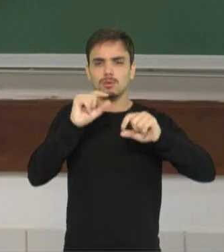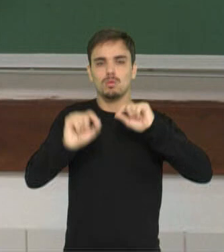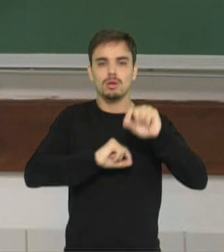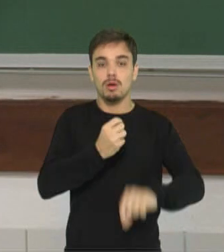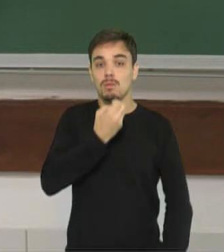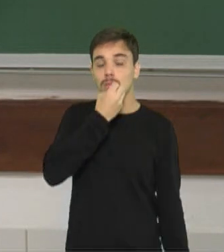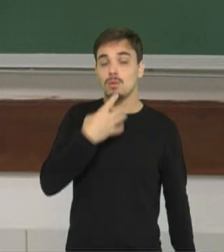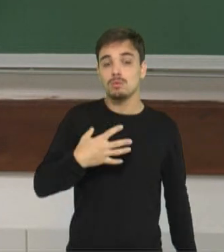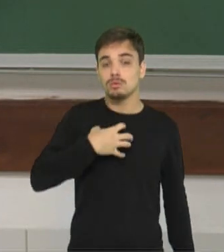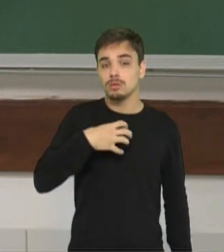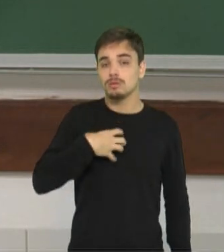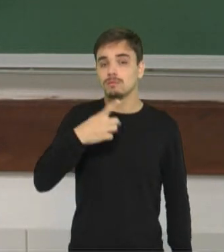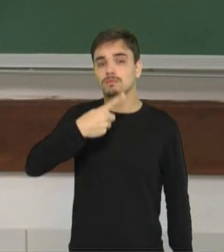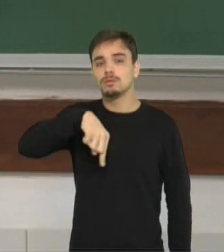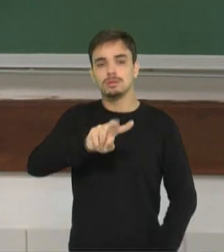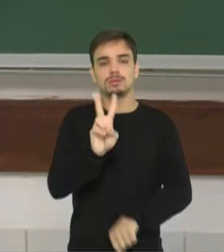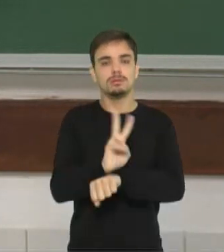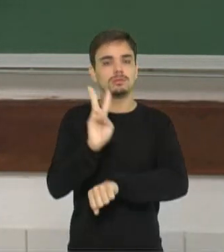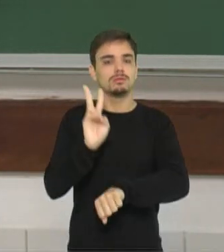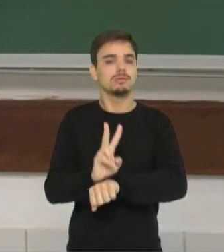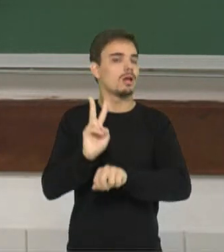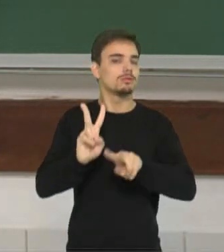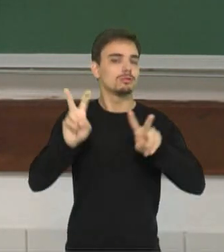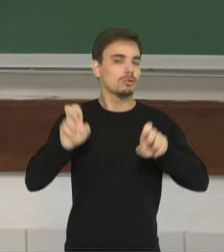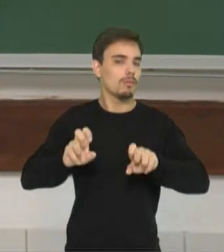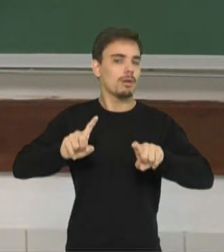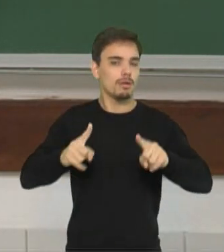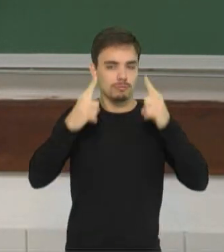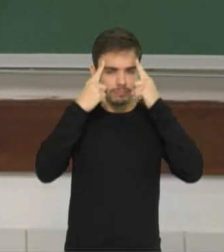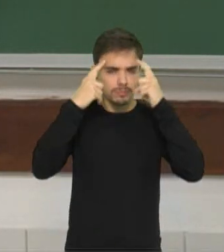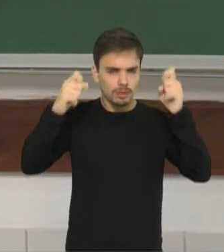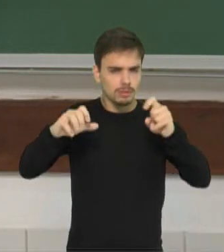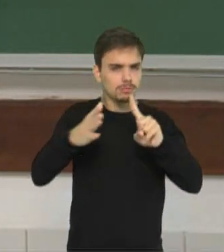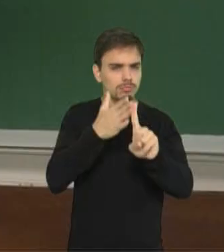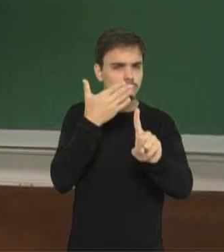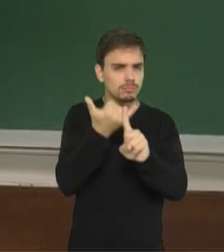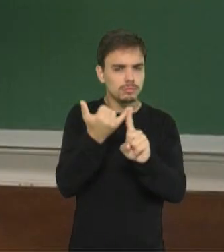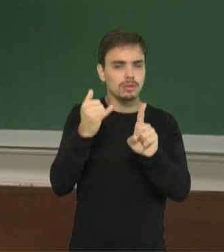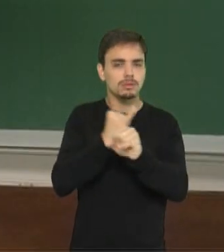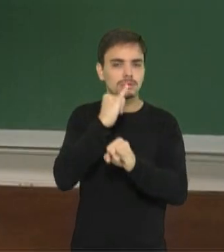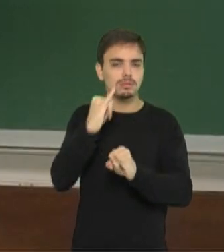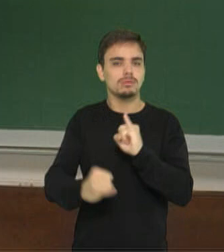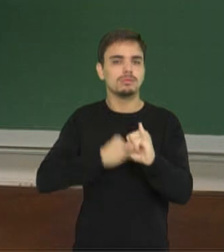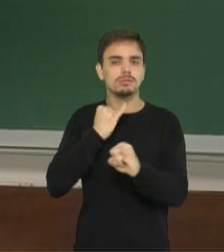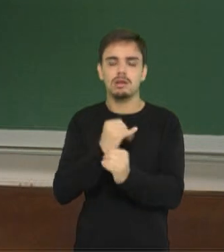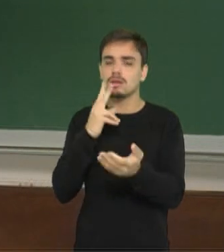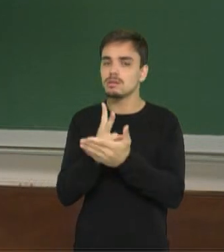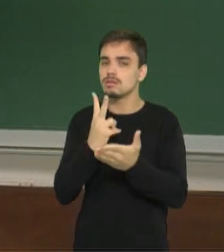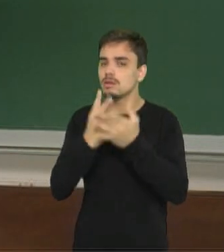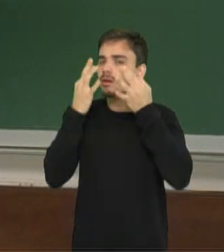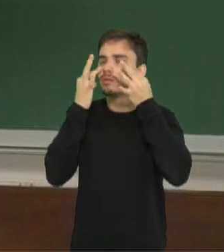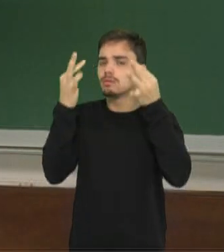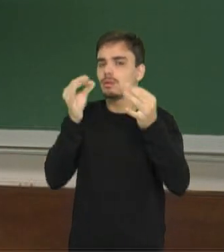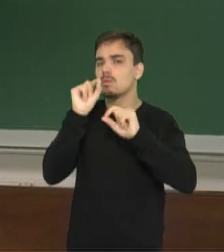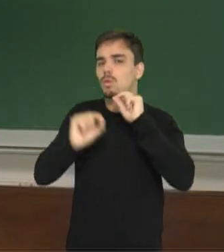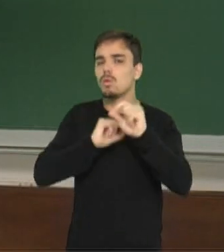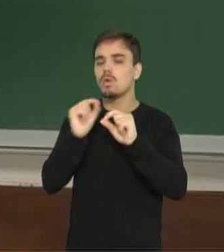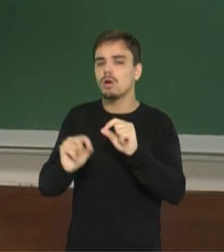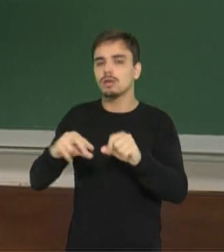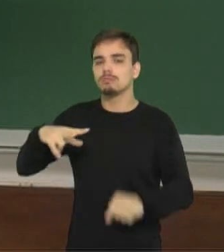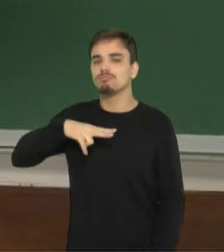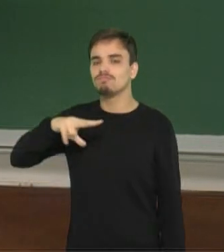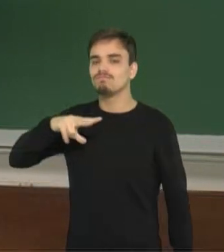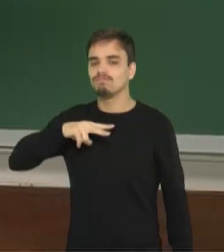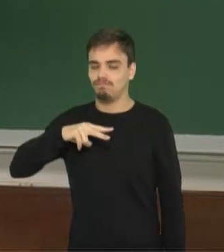boa maneira de você prevenir contra o cyberbullying é estar sempre atento com as